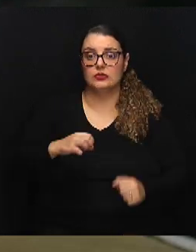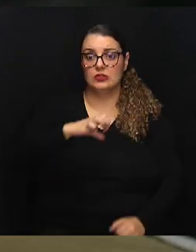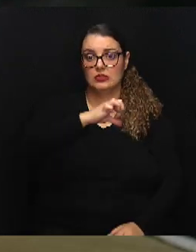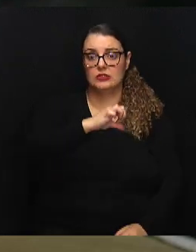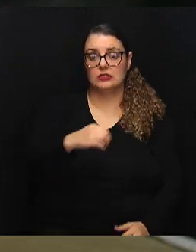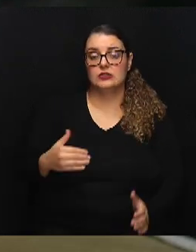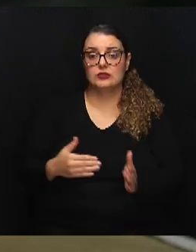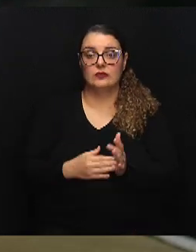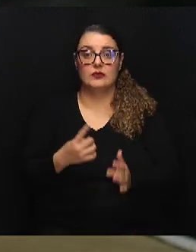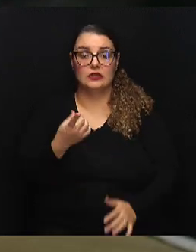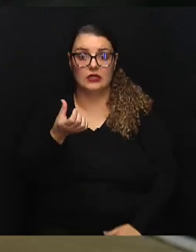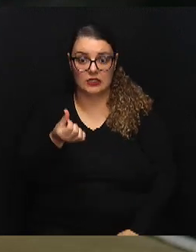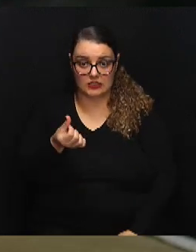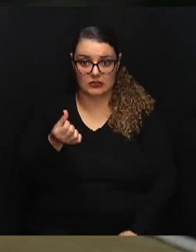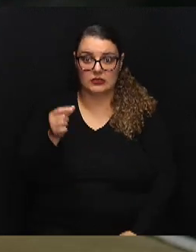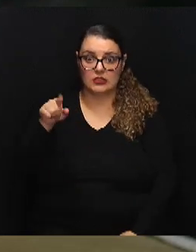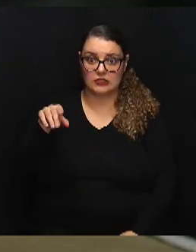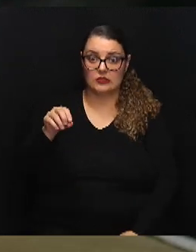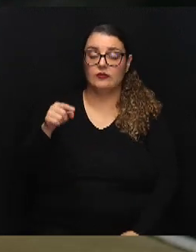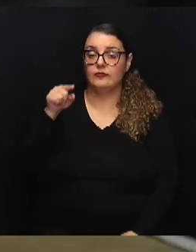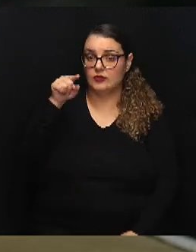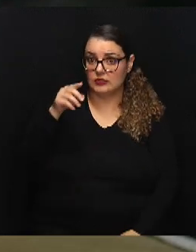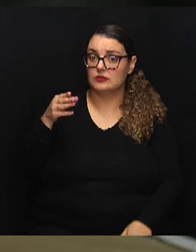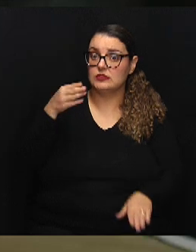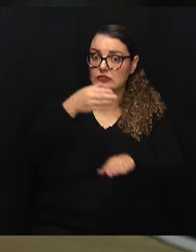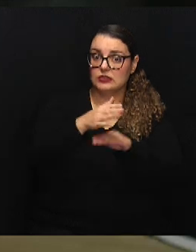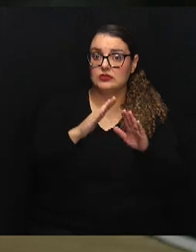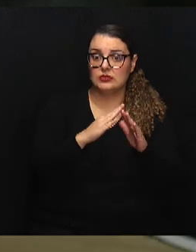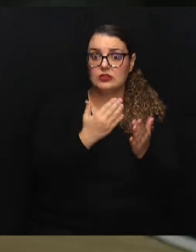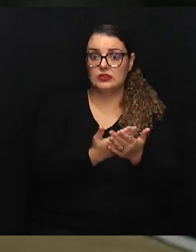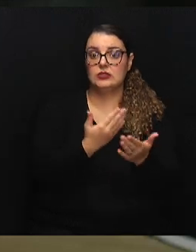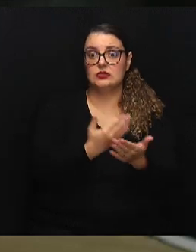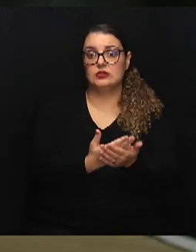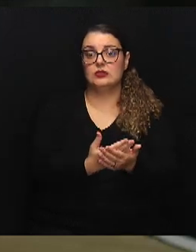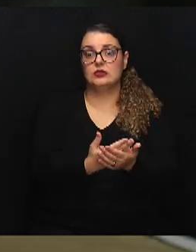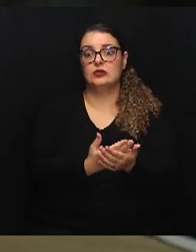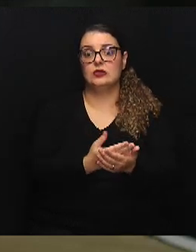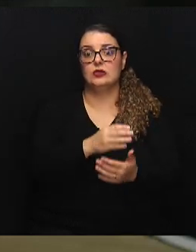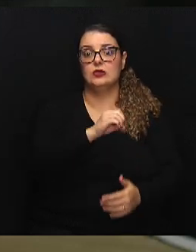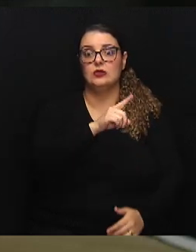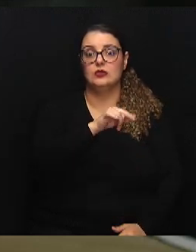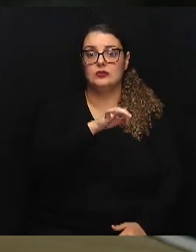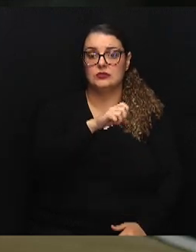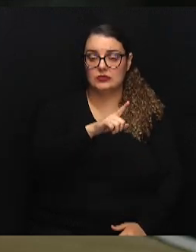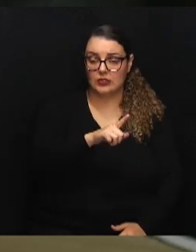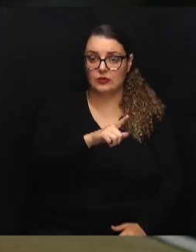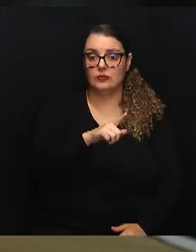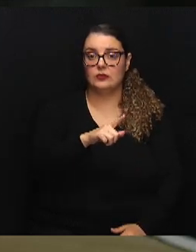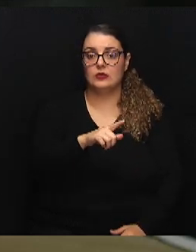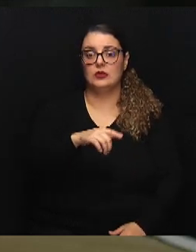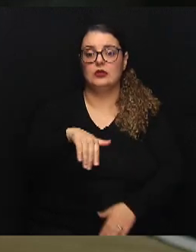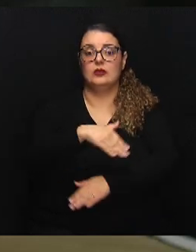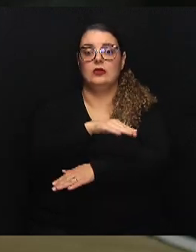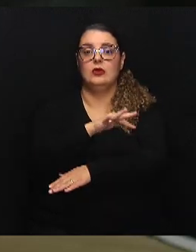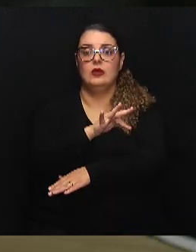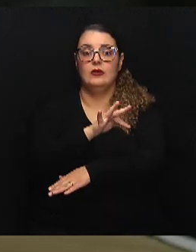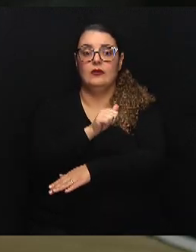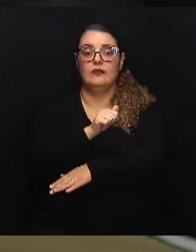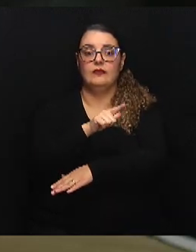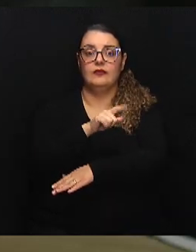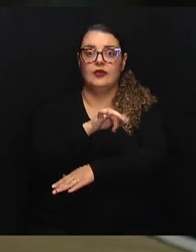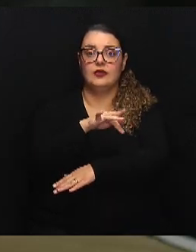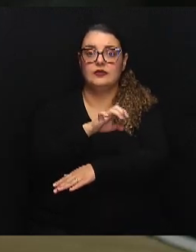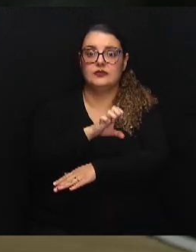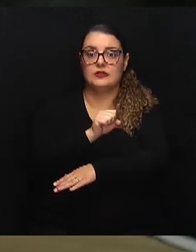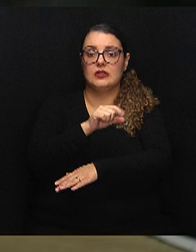16 horas, você precisa ir, tá? Até a Escola Municipal Osiel Alves Pereira, na rua Fauzicelli, sem número, Jardim Monte